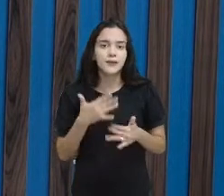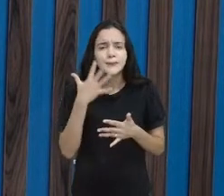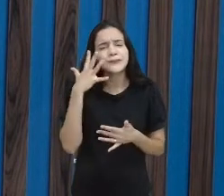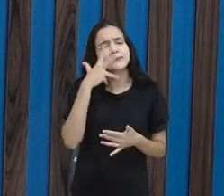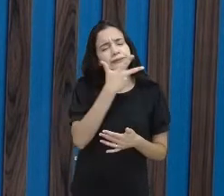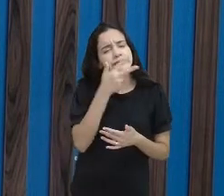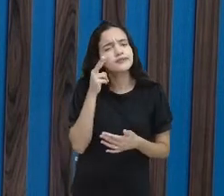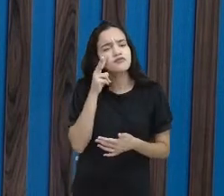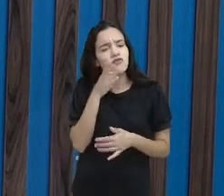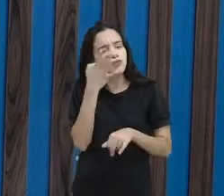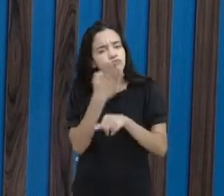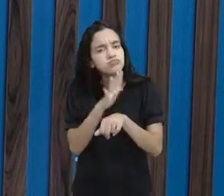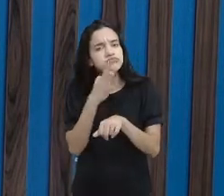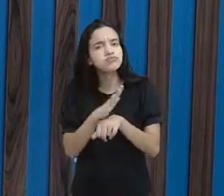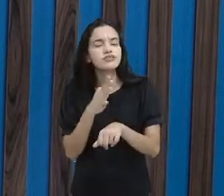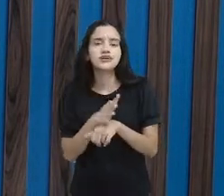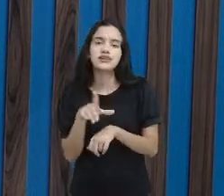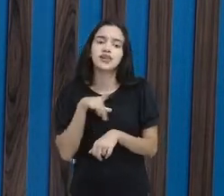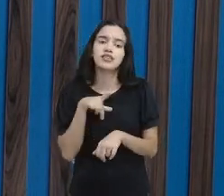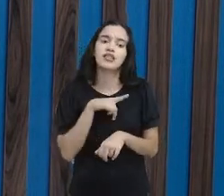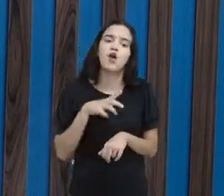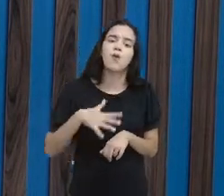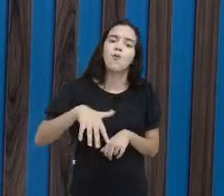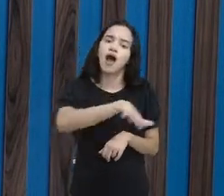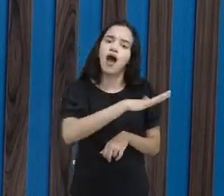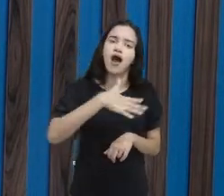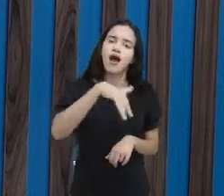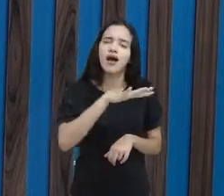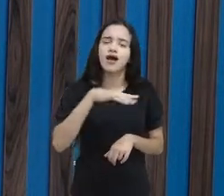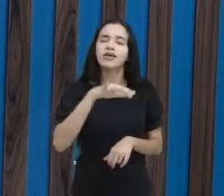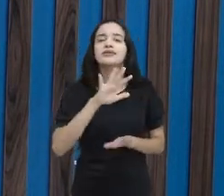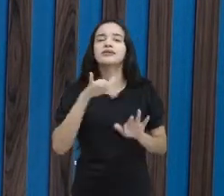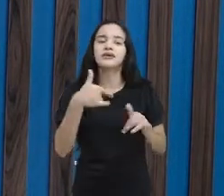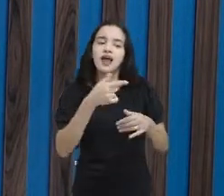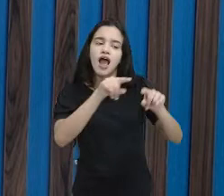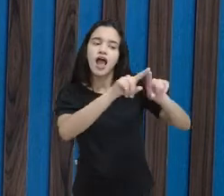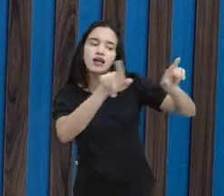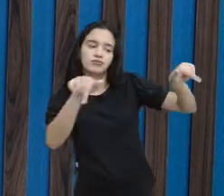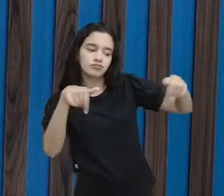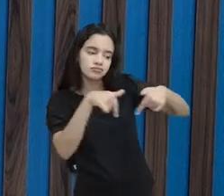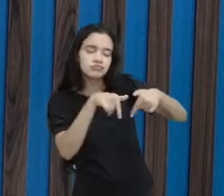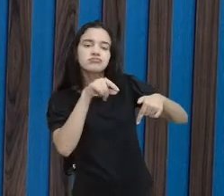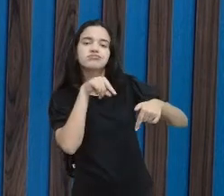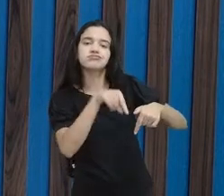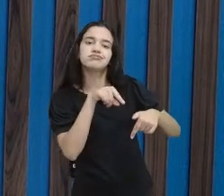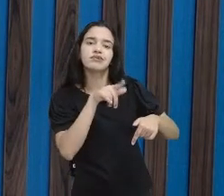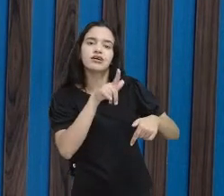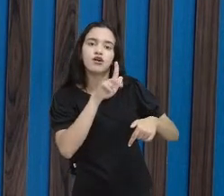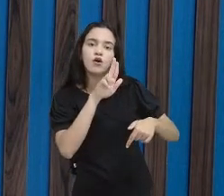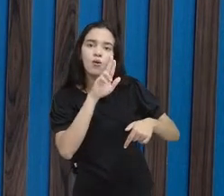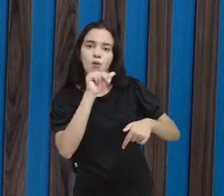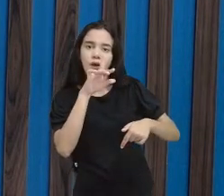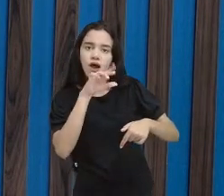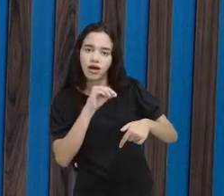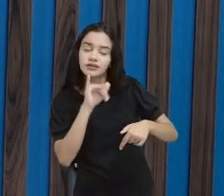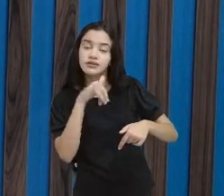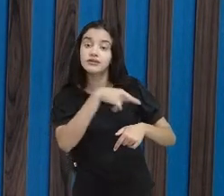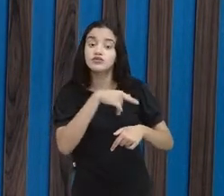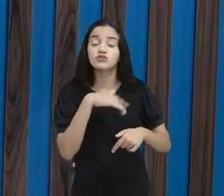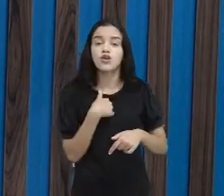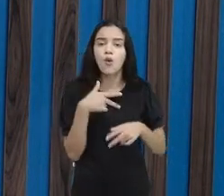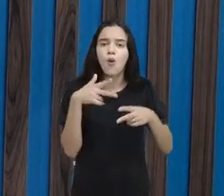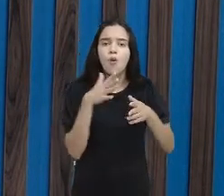bonito de se ver, né, a gente ter um espaço e você dizer assim, essa quadra aqui é de pádel, né, de você